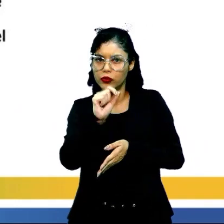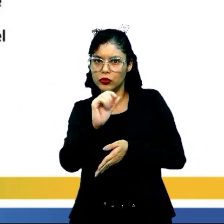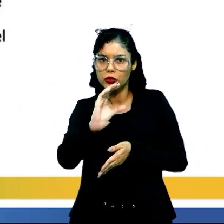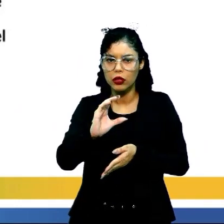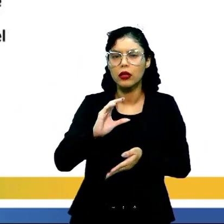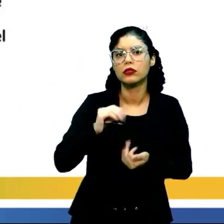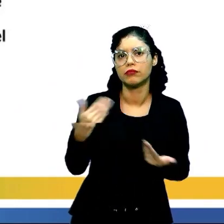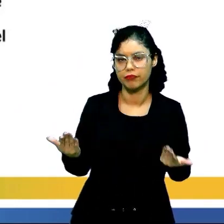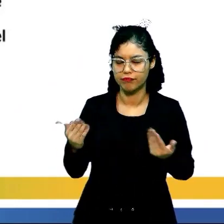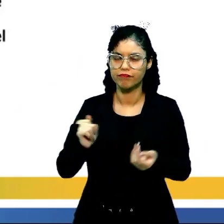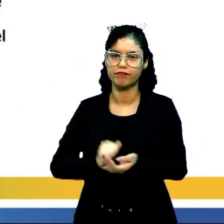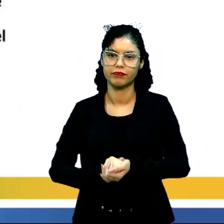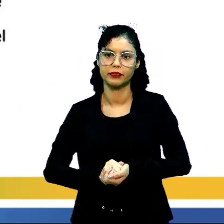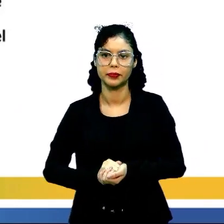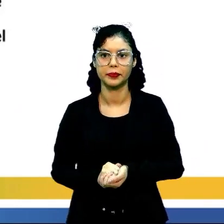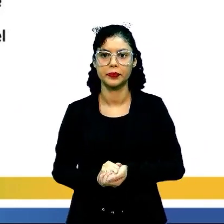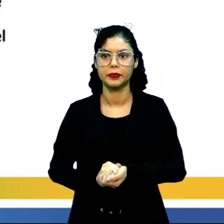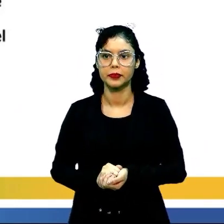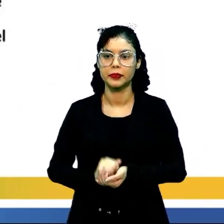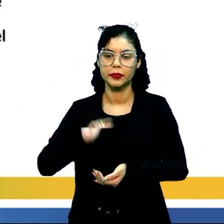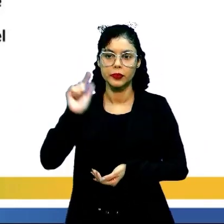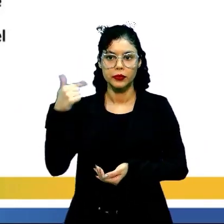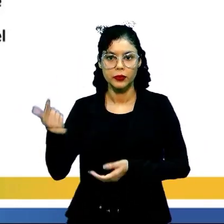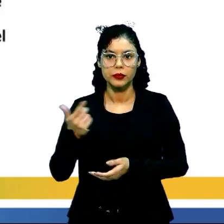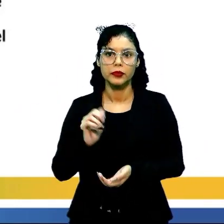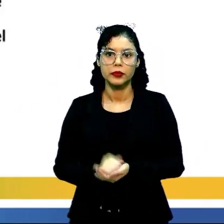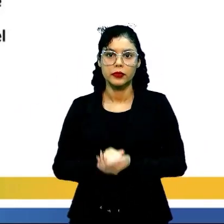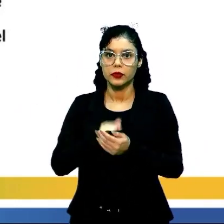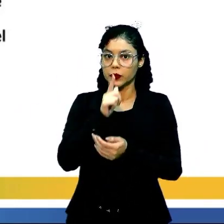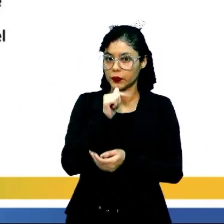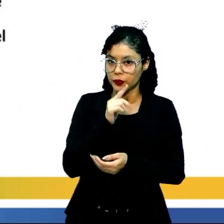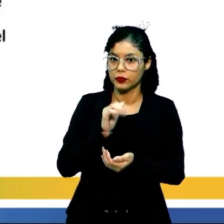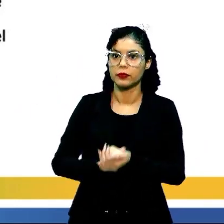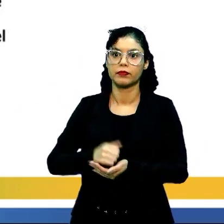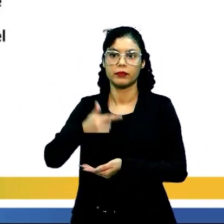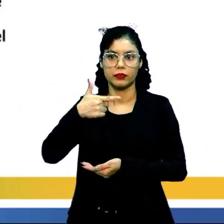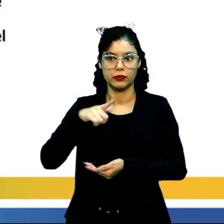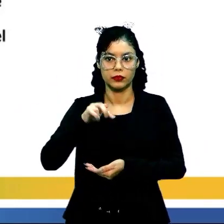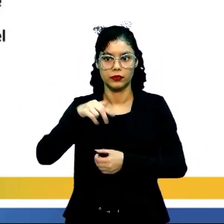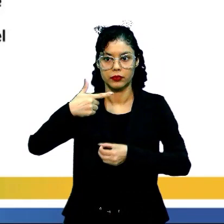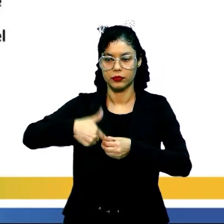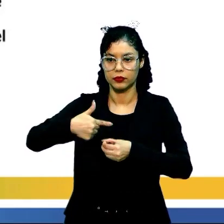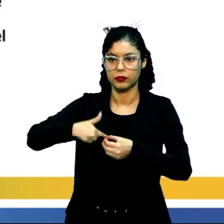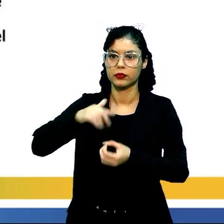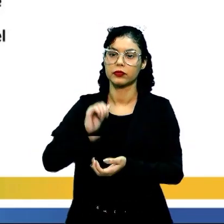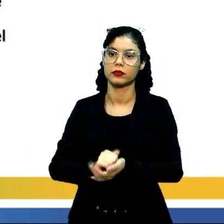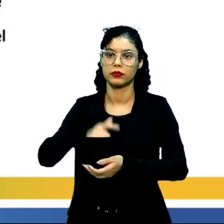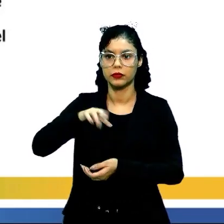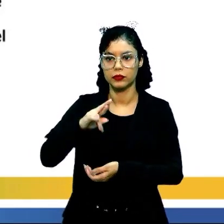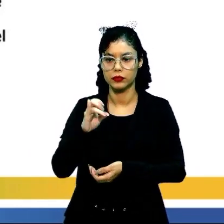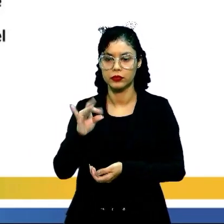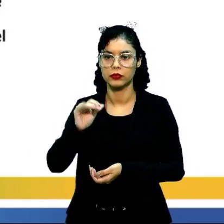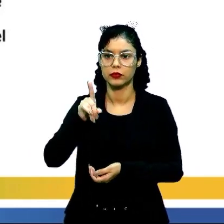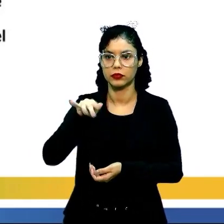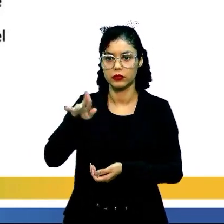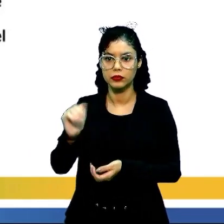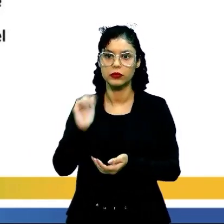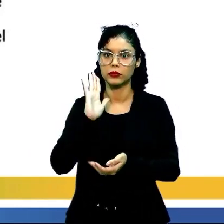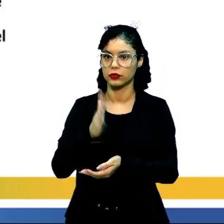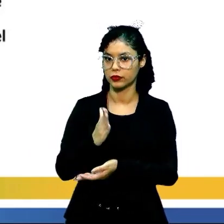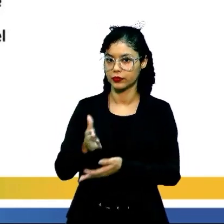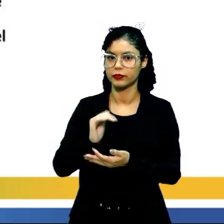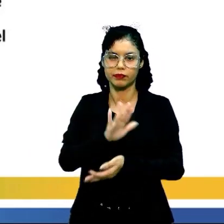cadeias carbônicas pequenas. Em seguida, os resíduos líquidos, como gasolina, querosene e diesel, já são